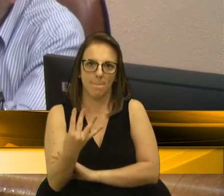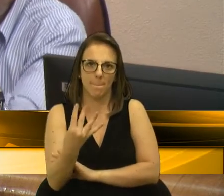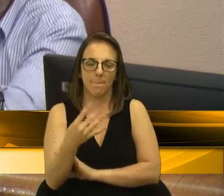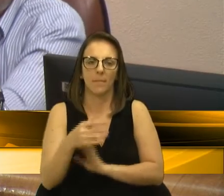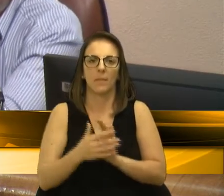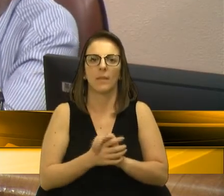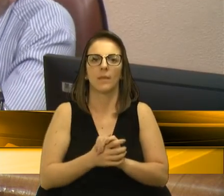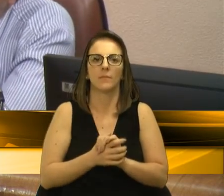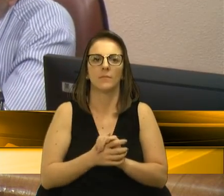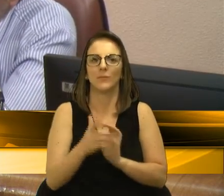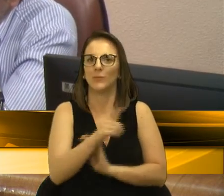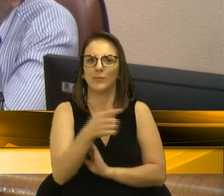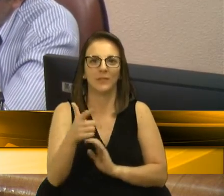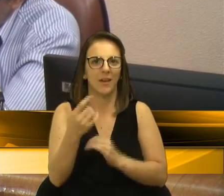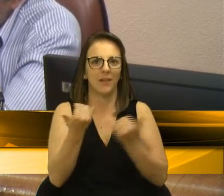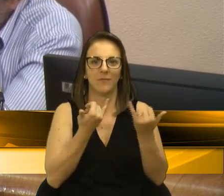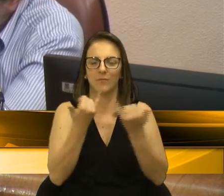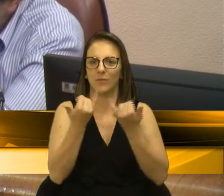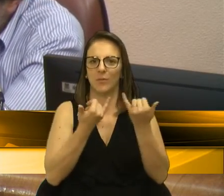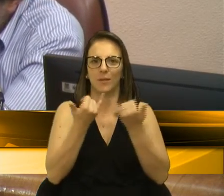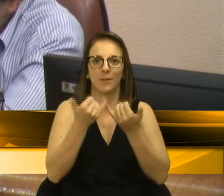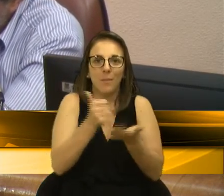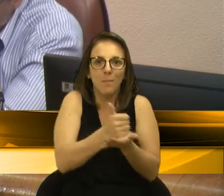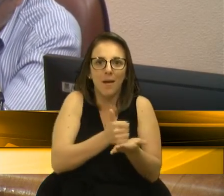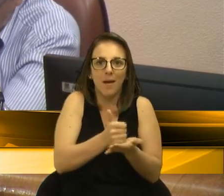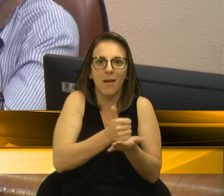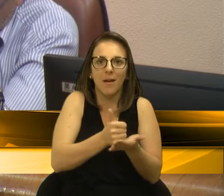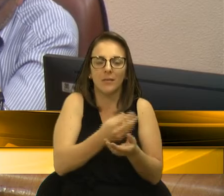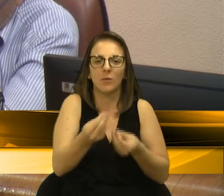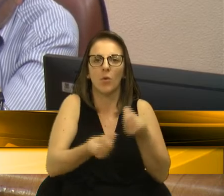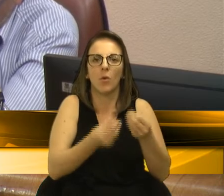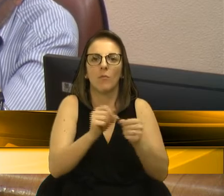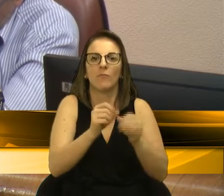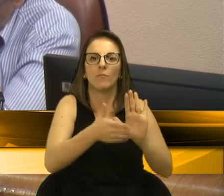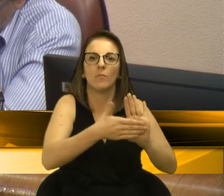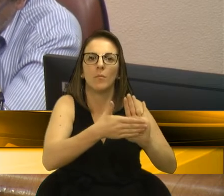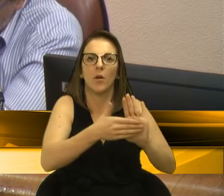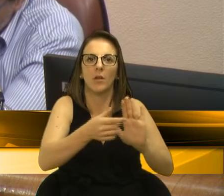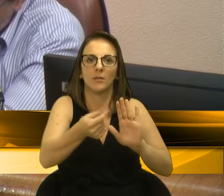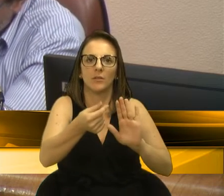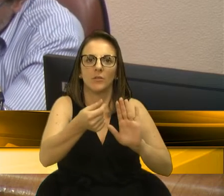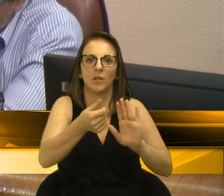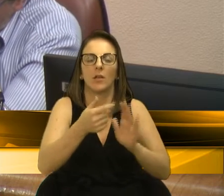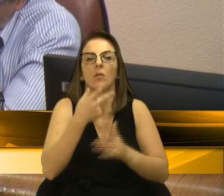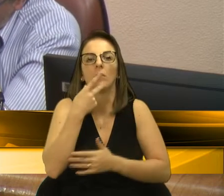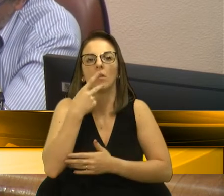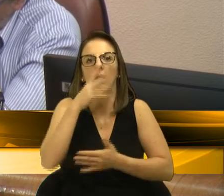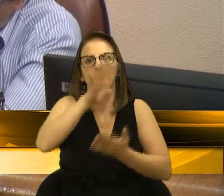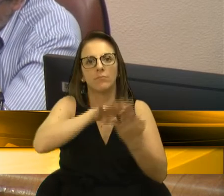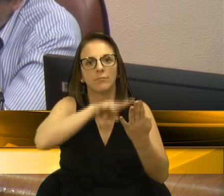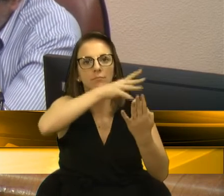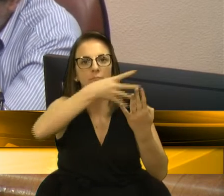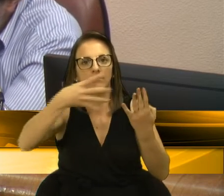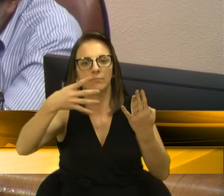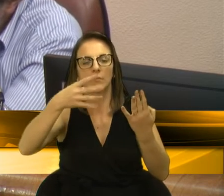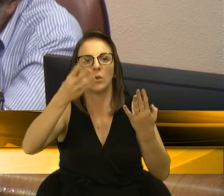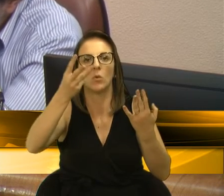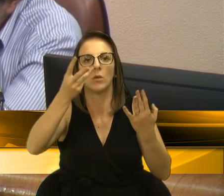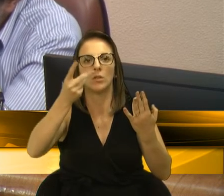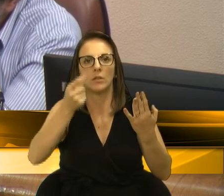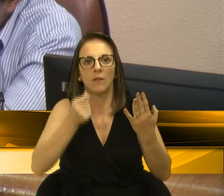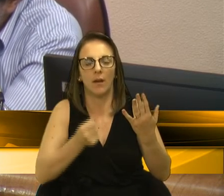de informações essenciais para a formulação da proposta financeira. Na planilha de quantitativos e orçamentos